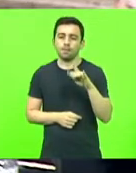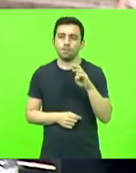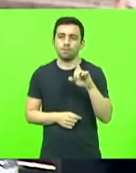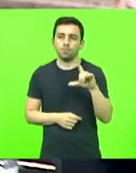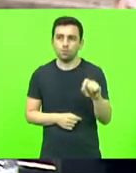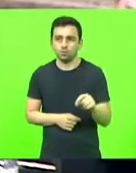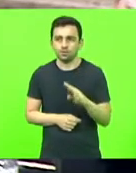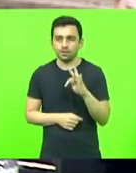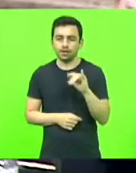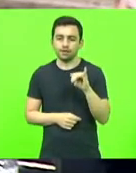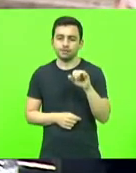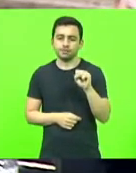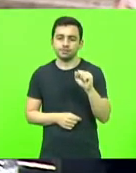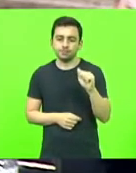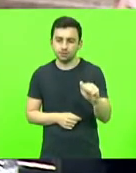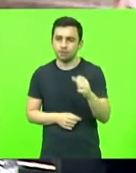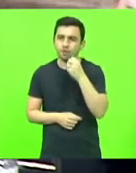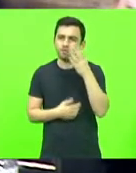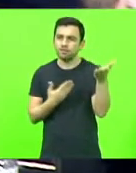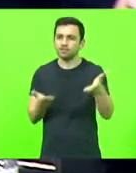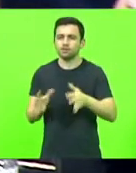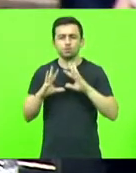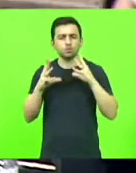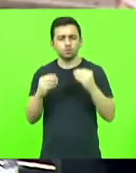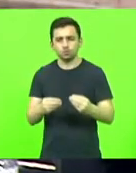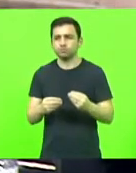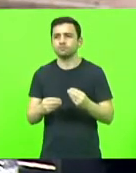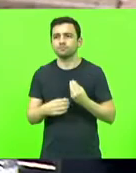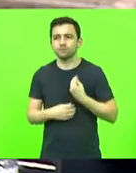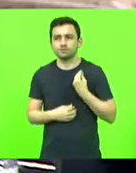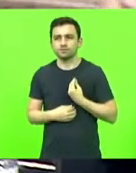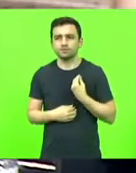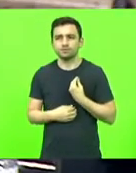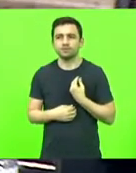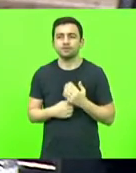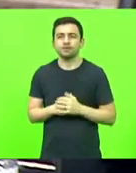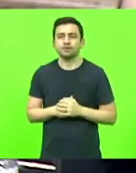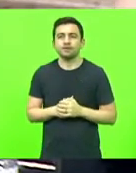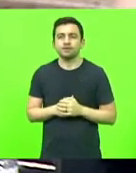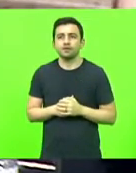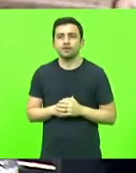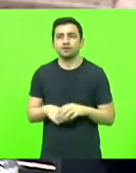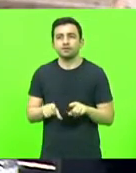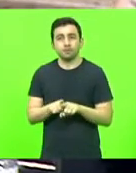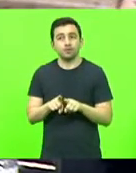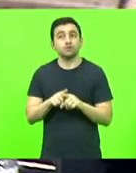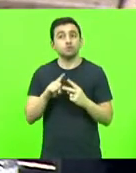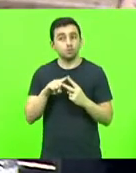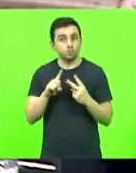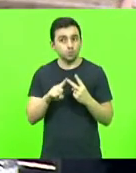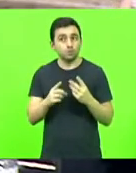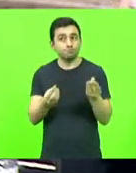Heidemann, dar as boas-vindas a todos, agradecer, e nos deixaram lá duas